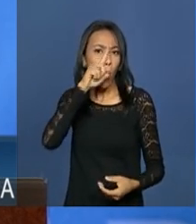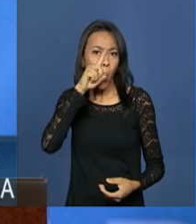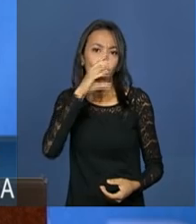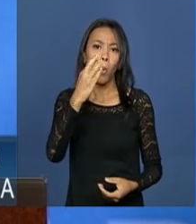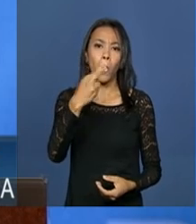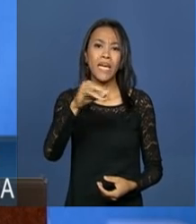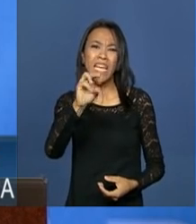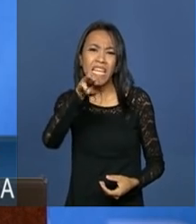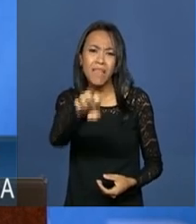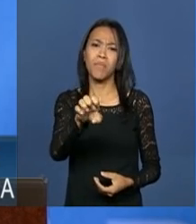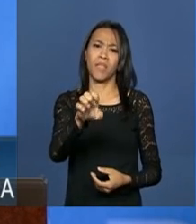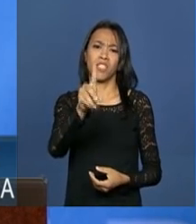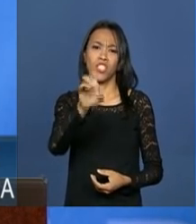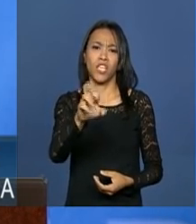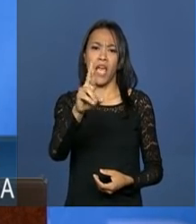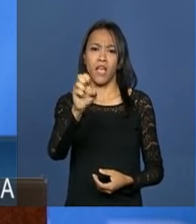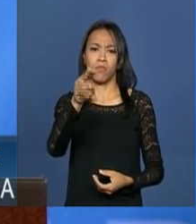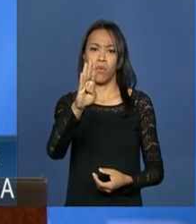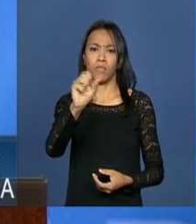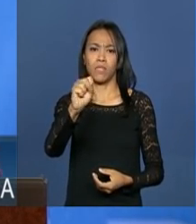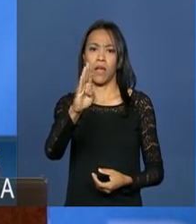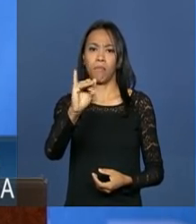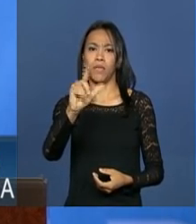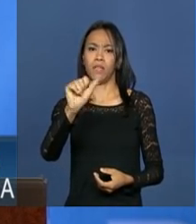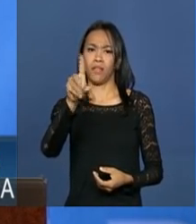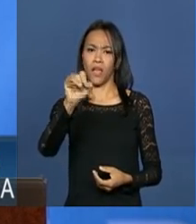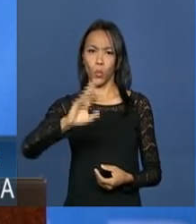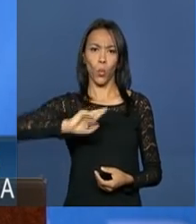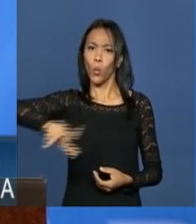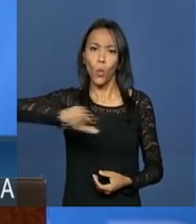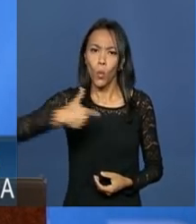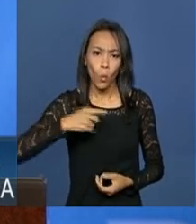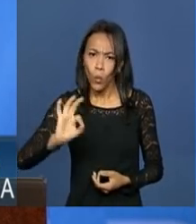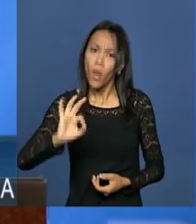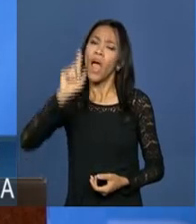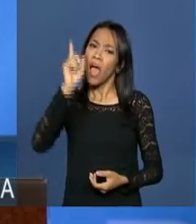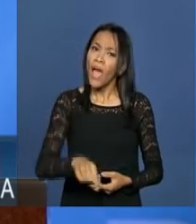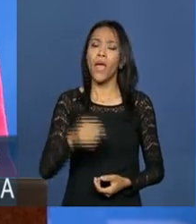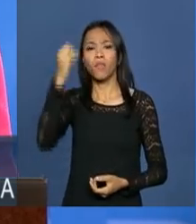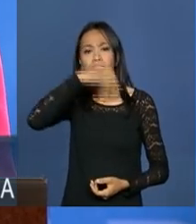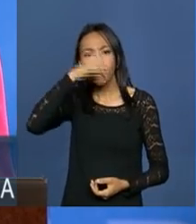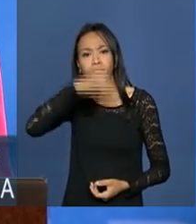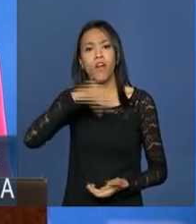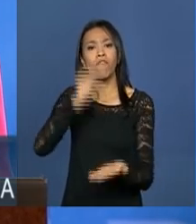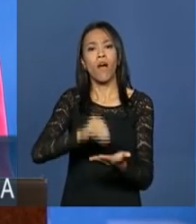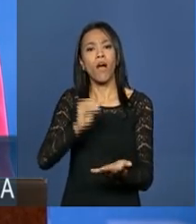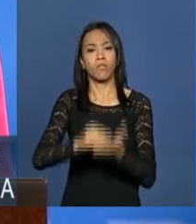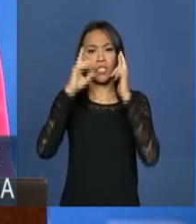responsabilidade que justifique o impeachman. É um insulto a todos os